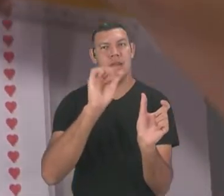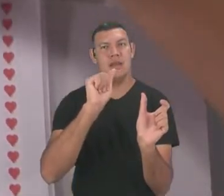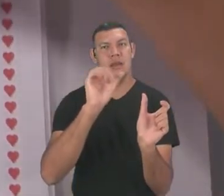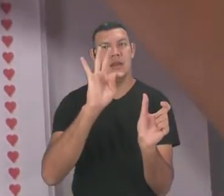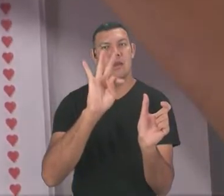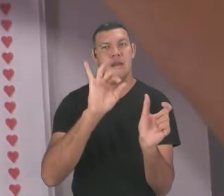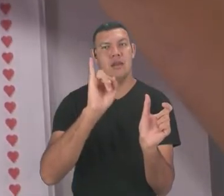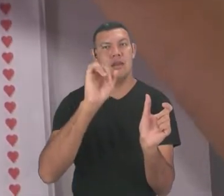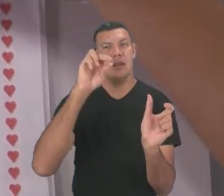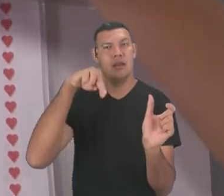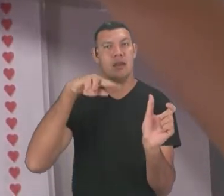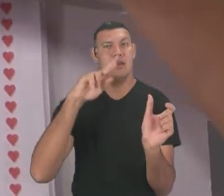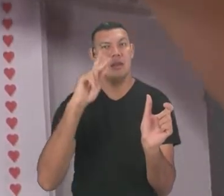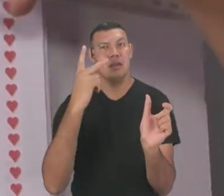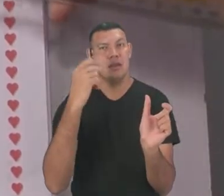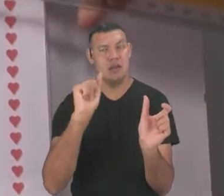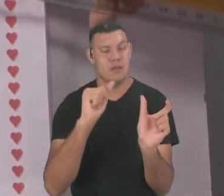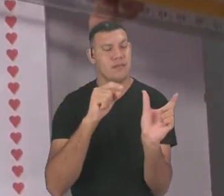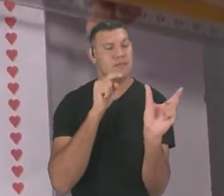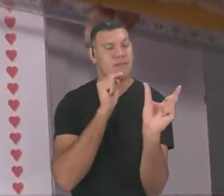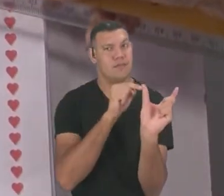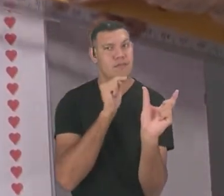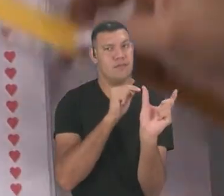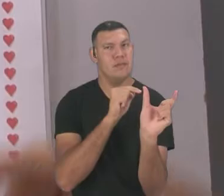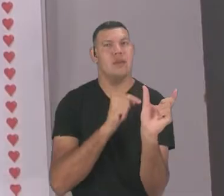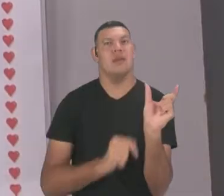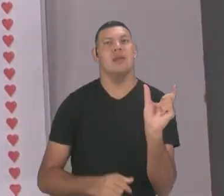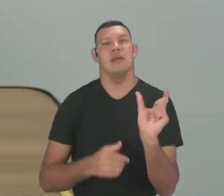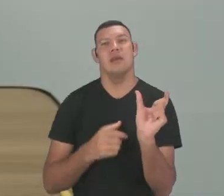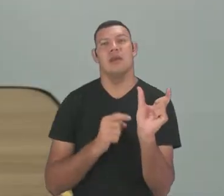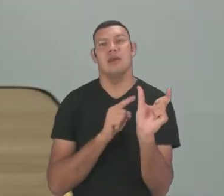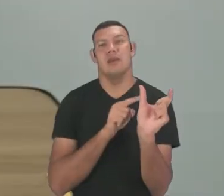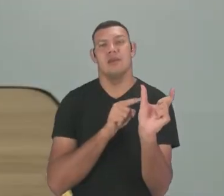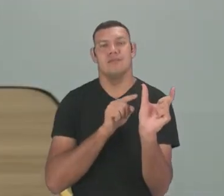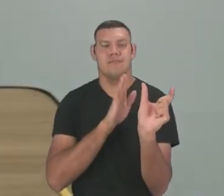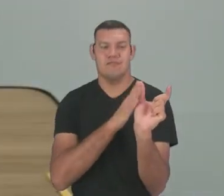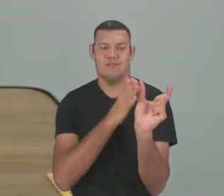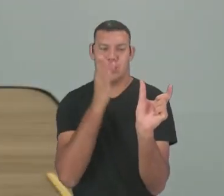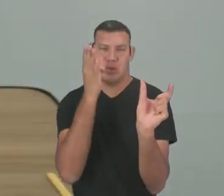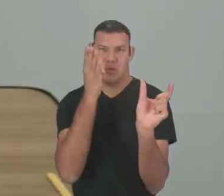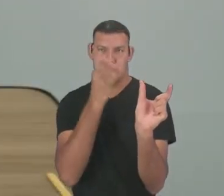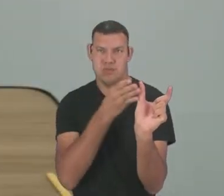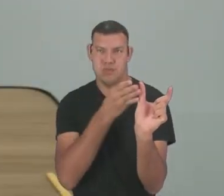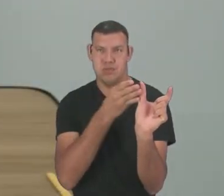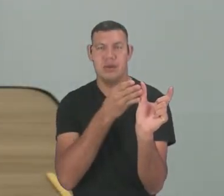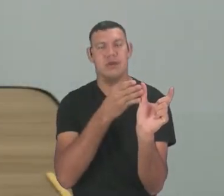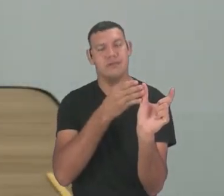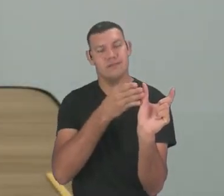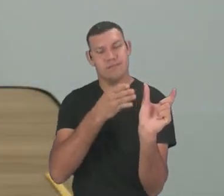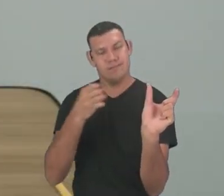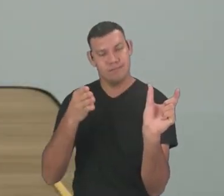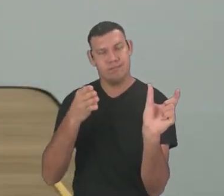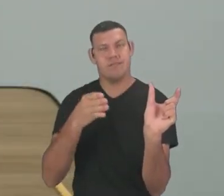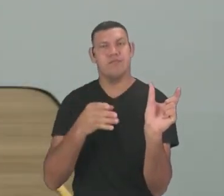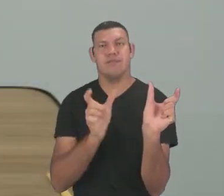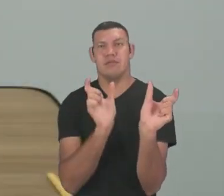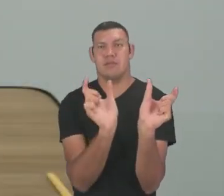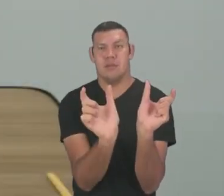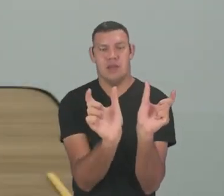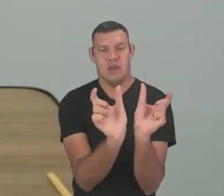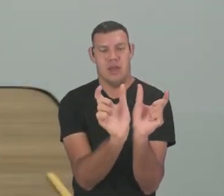termina aqui a primeira palavrinha batatinha então aqui nós vamos precisar deixar um